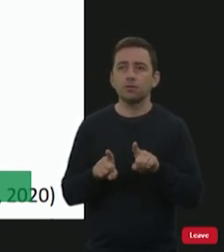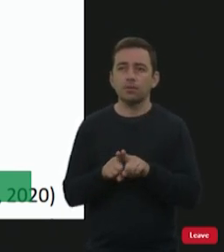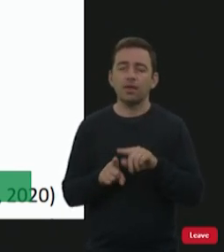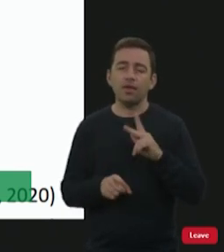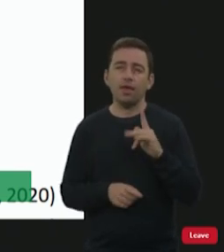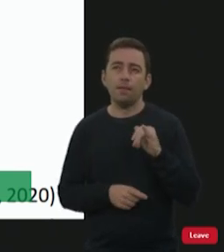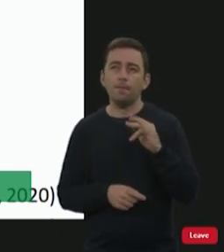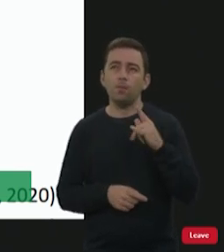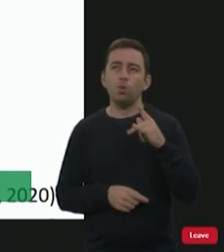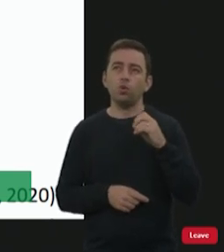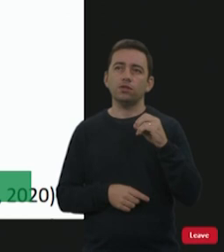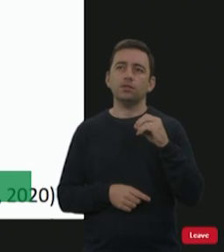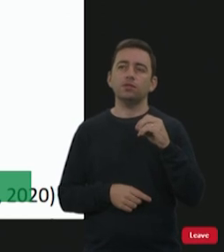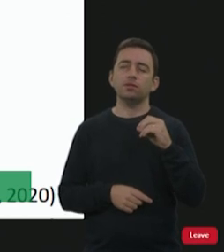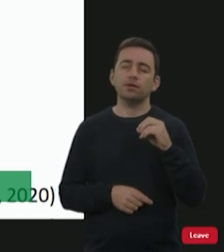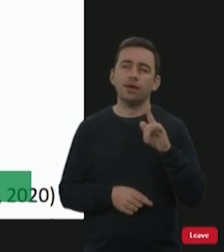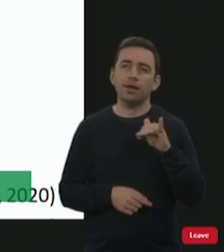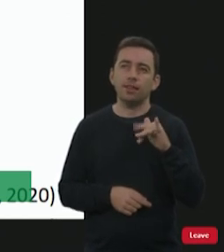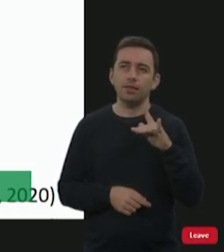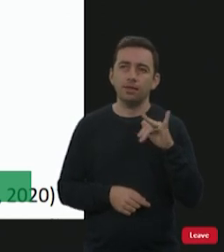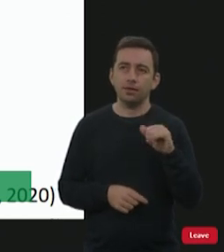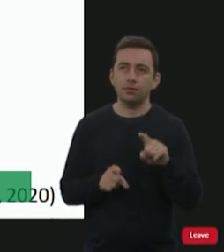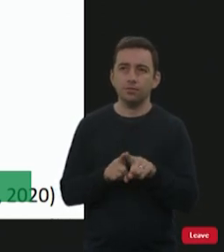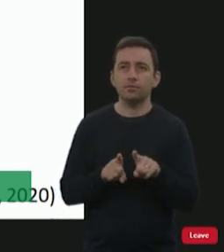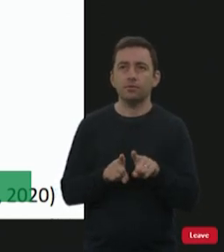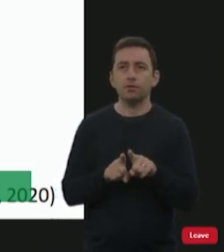e da esteatose hepática.